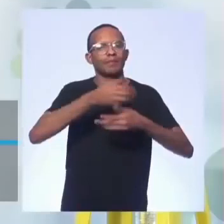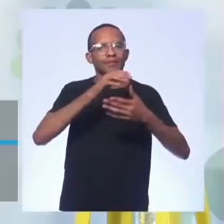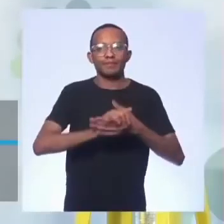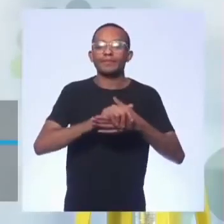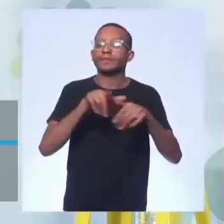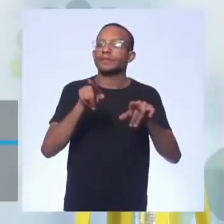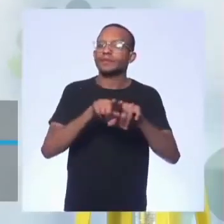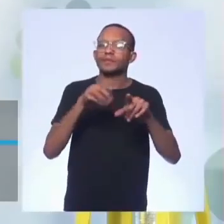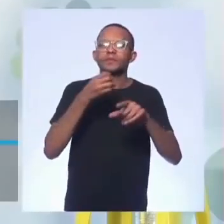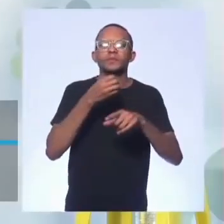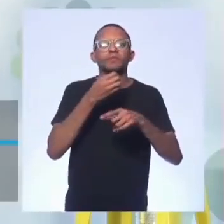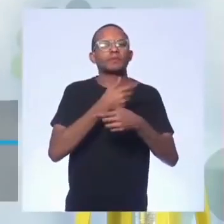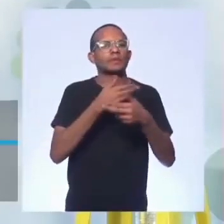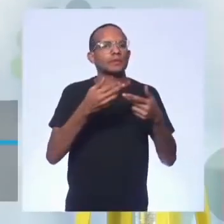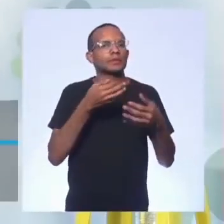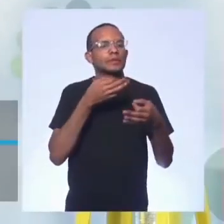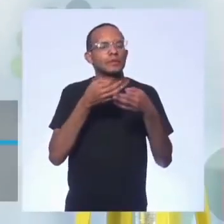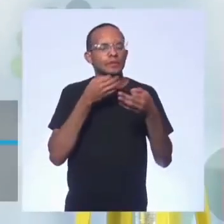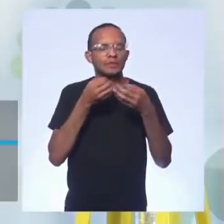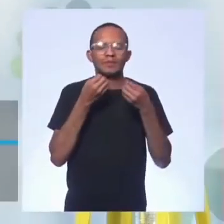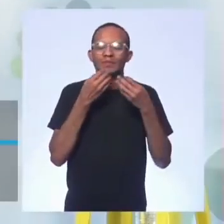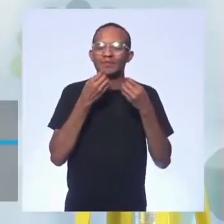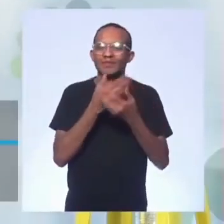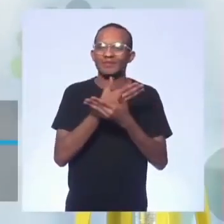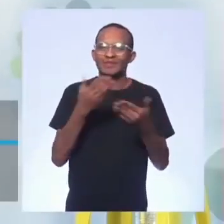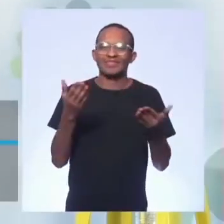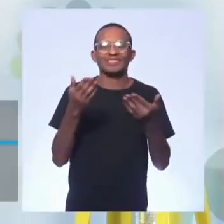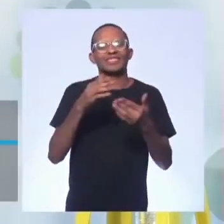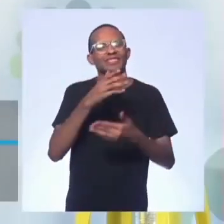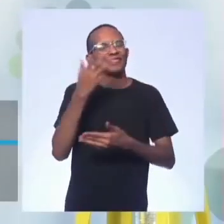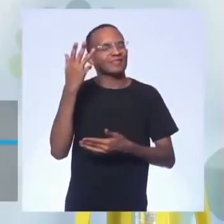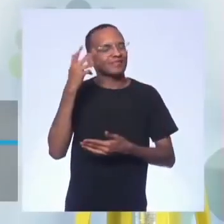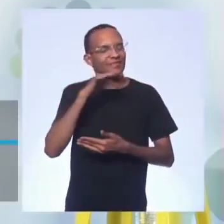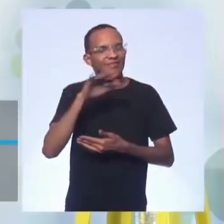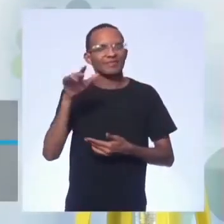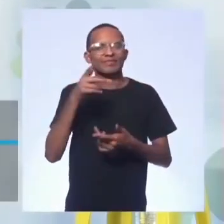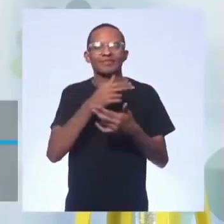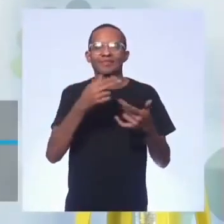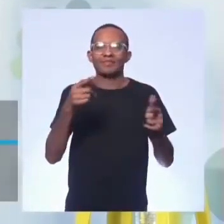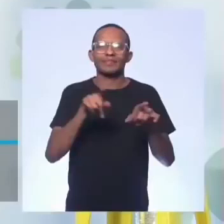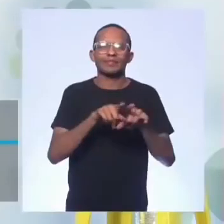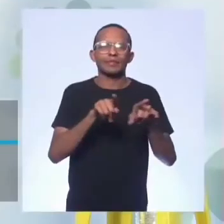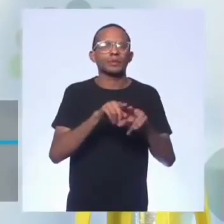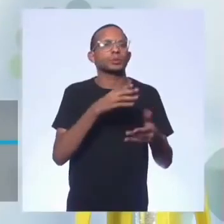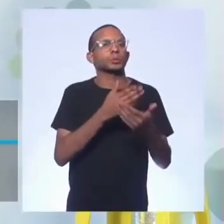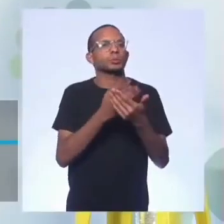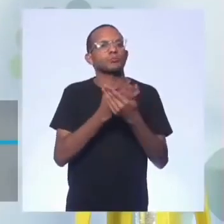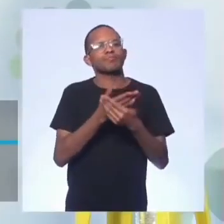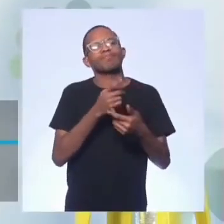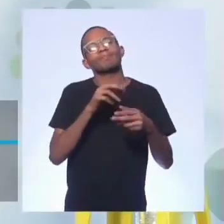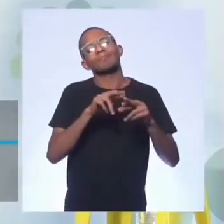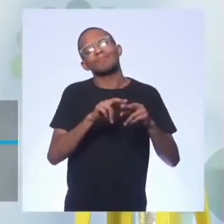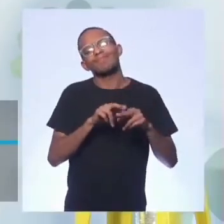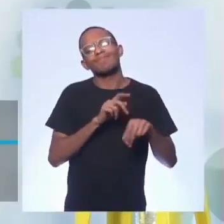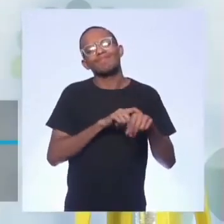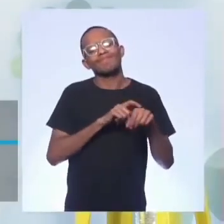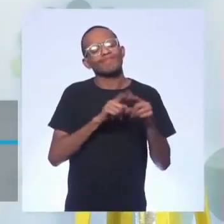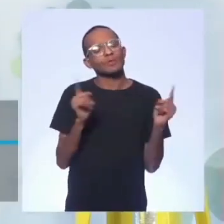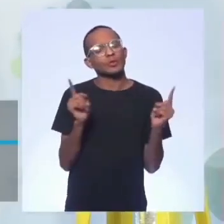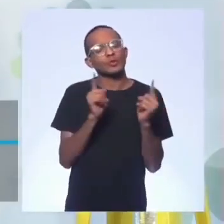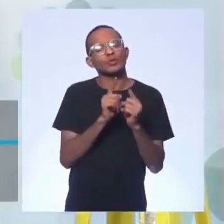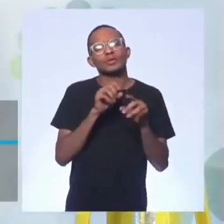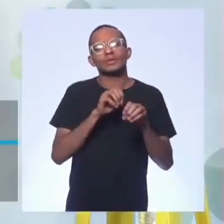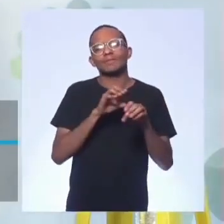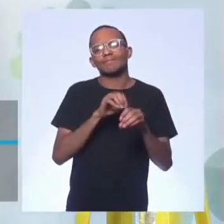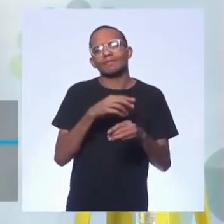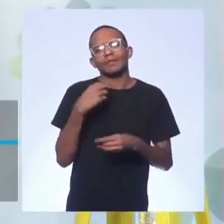Uma boa participação dessa garotada estudiosa. Devido ao tempo muito curto da